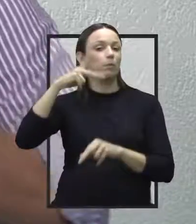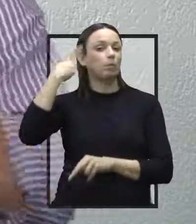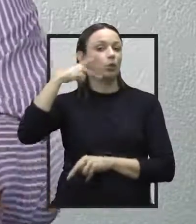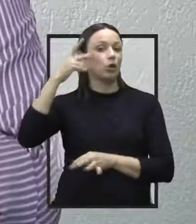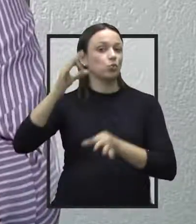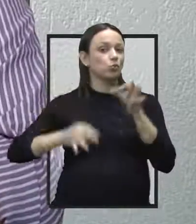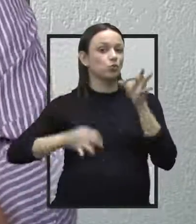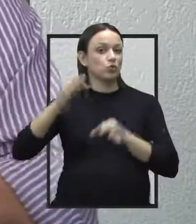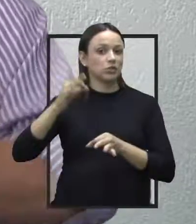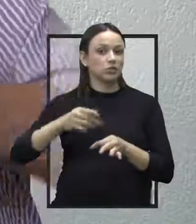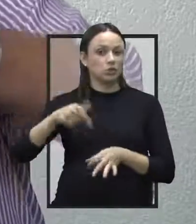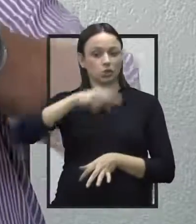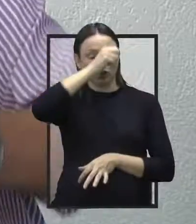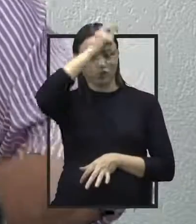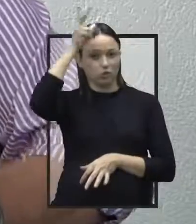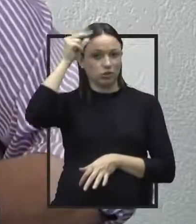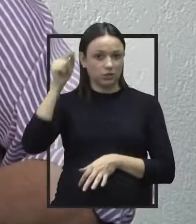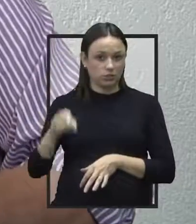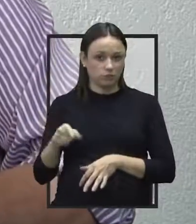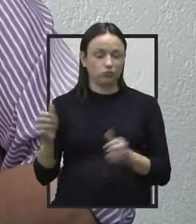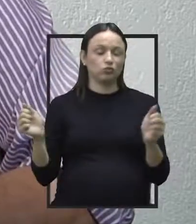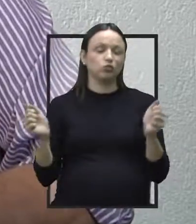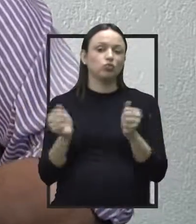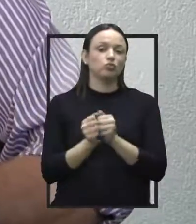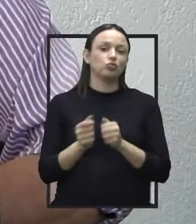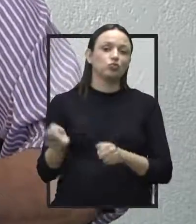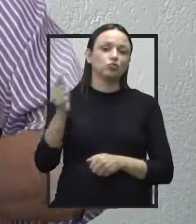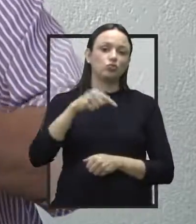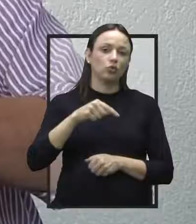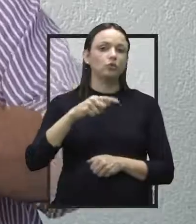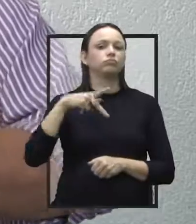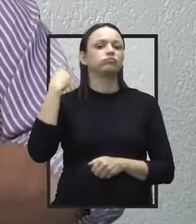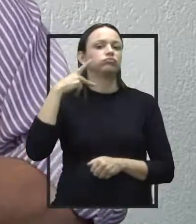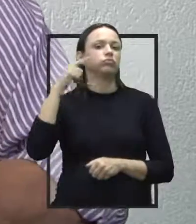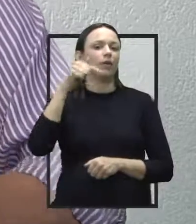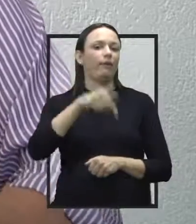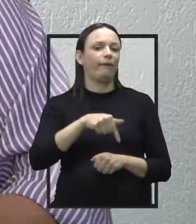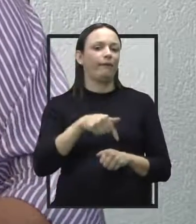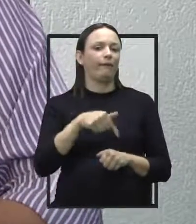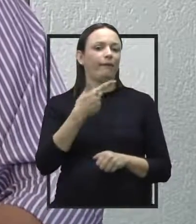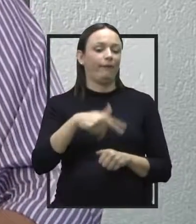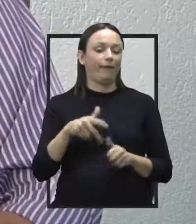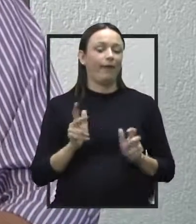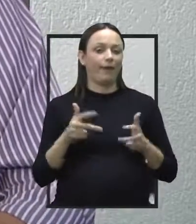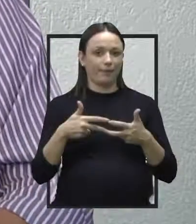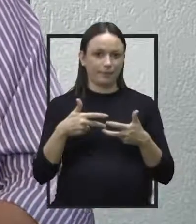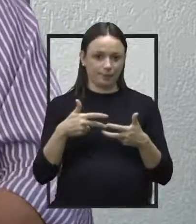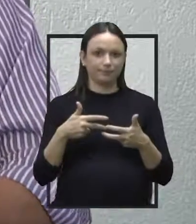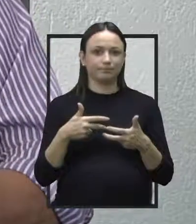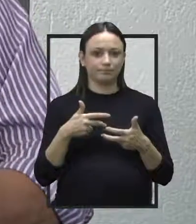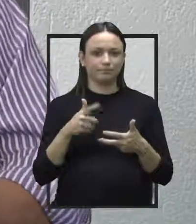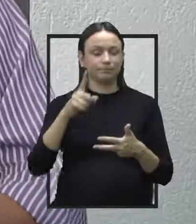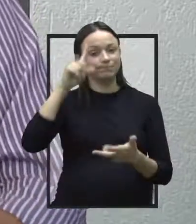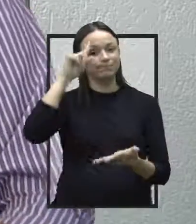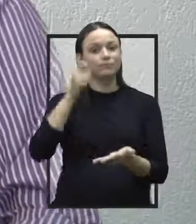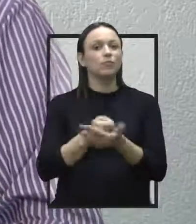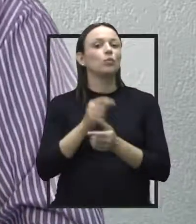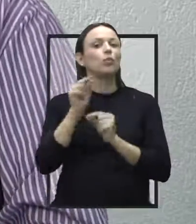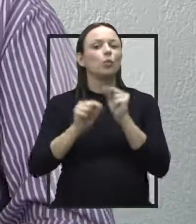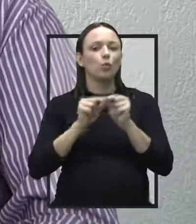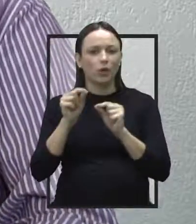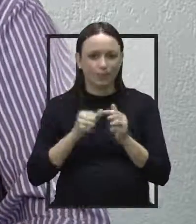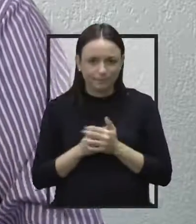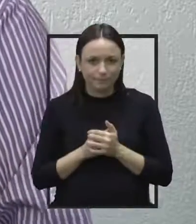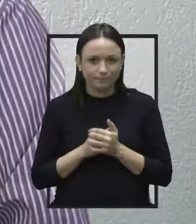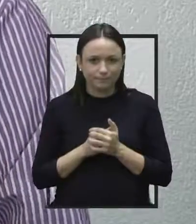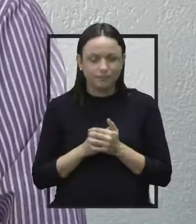Procuradoria Jurídica do município, com os procuradores aqui da Câmara, chegou-se à seguinte conclusão, que nós tínhamos